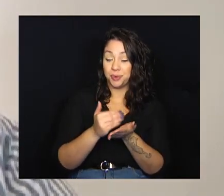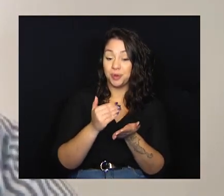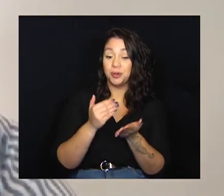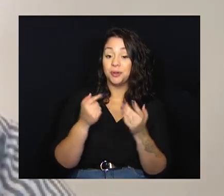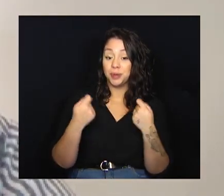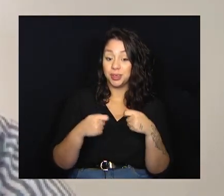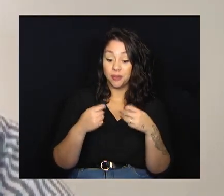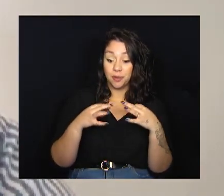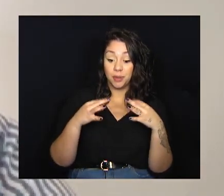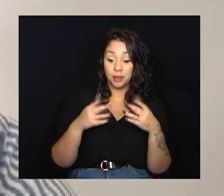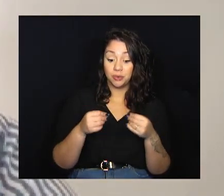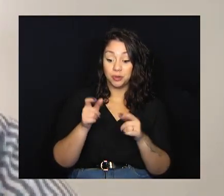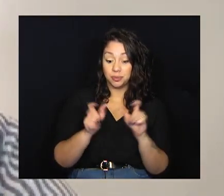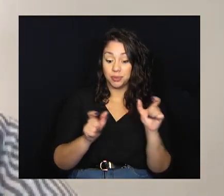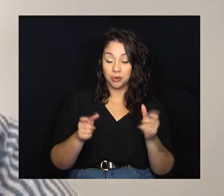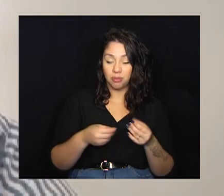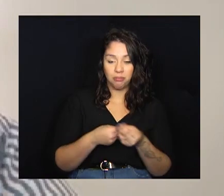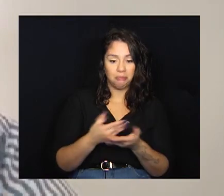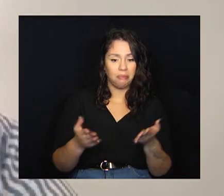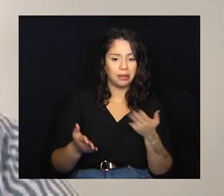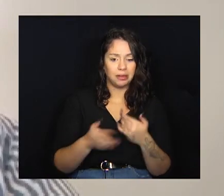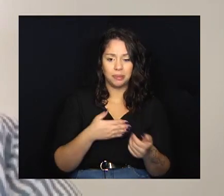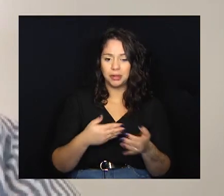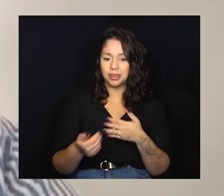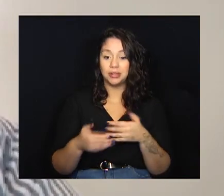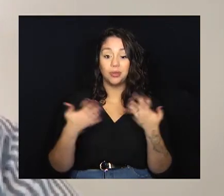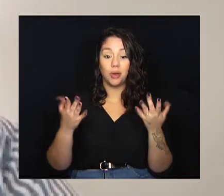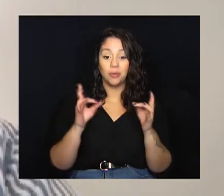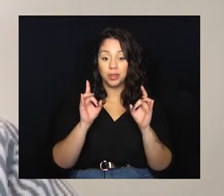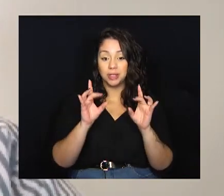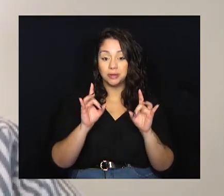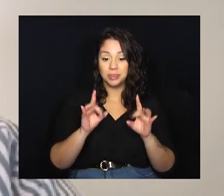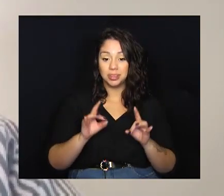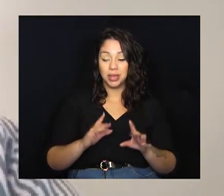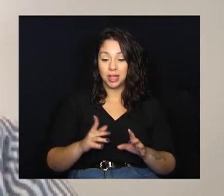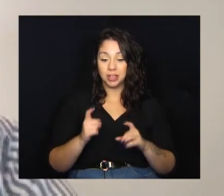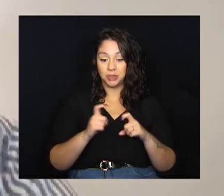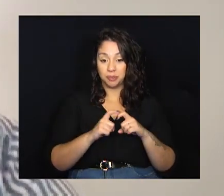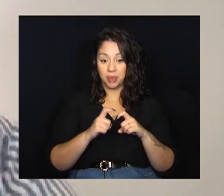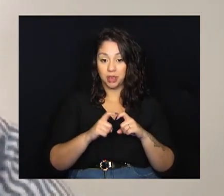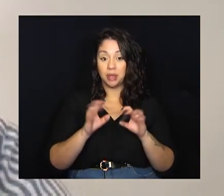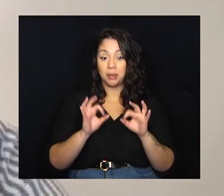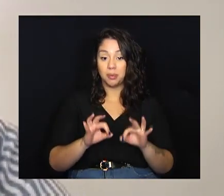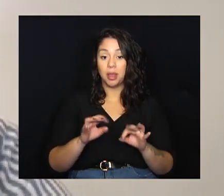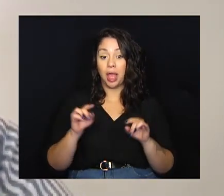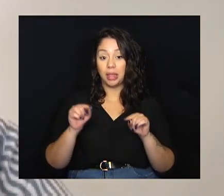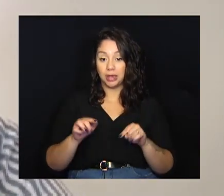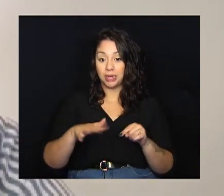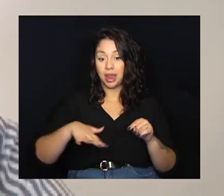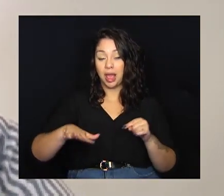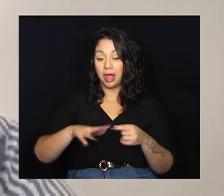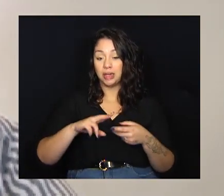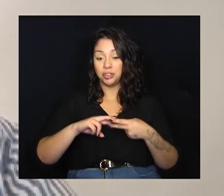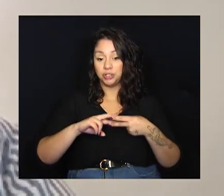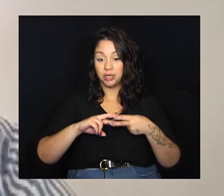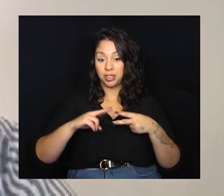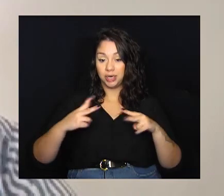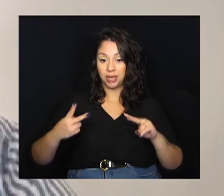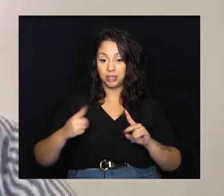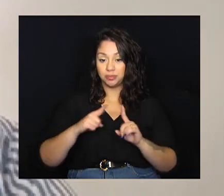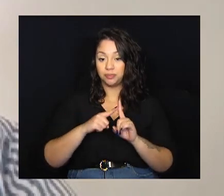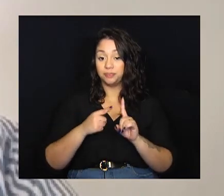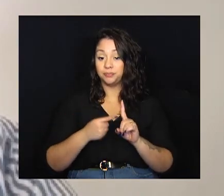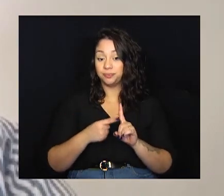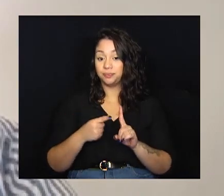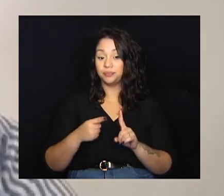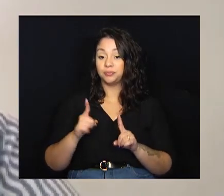todo o paciente a hora que ele sai do consultório independente da especialidade médica então sim aqui na genética reprodutiva esses hábitos de vida saudáveis também